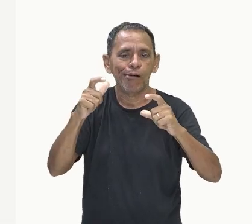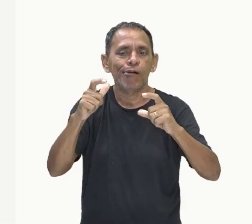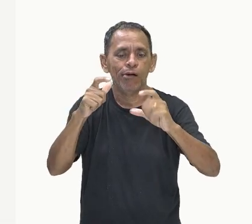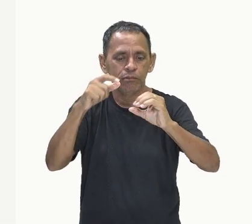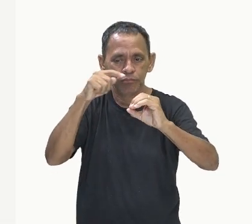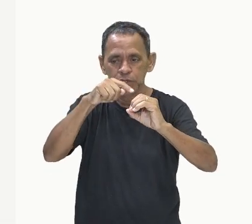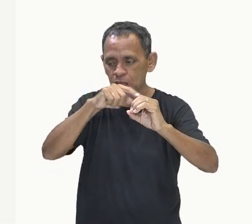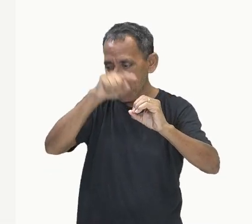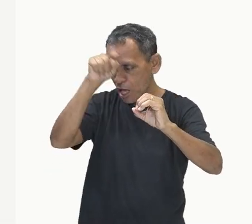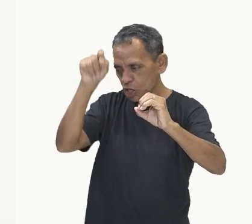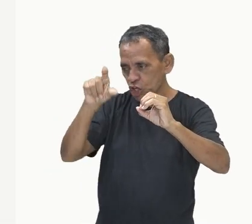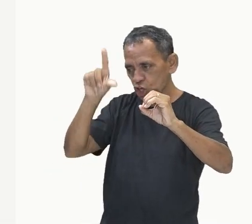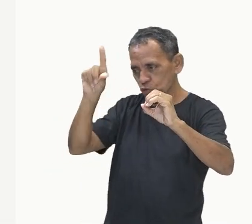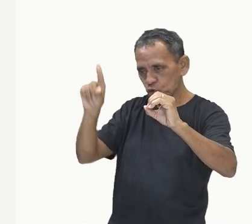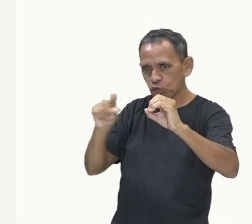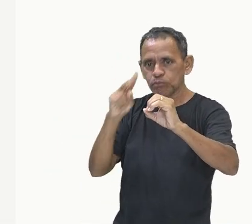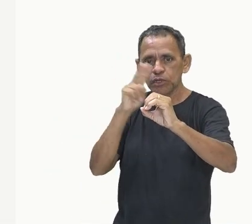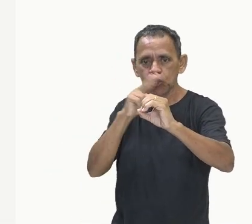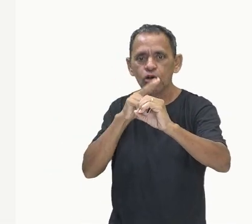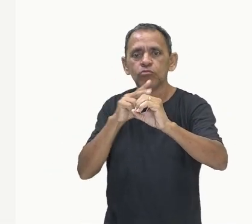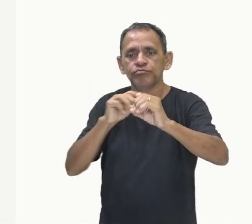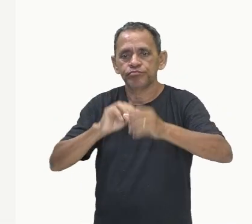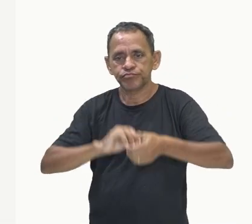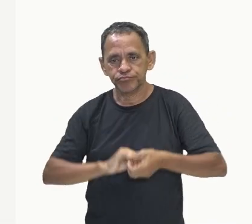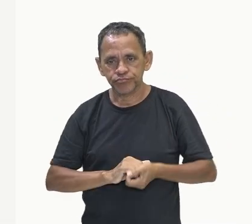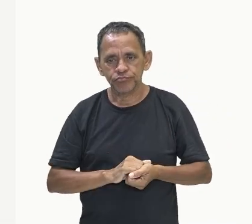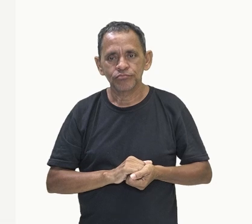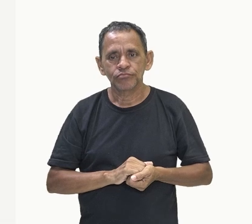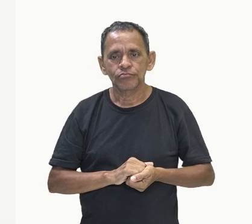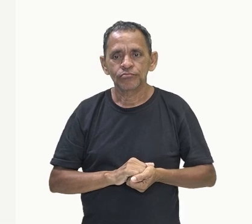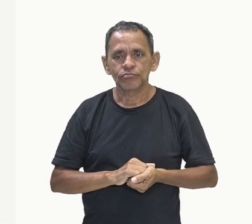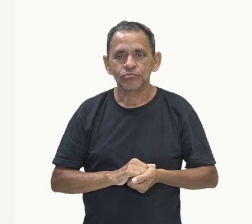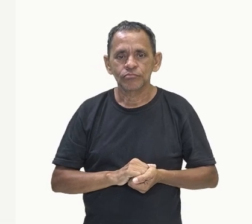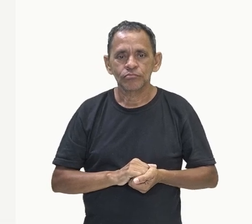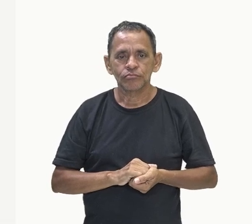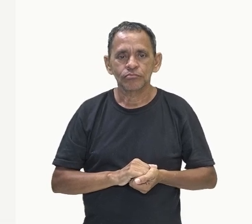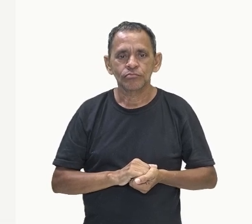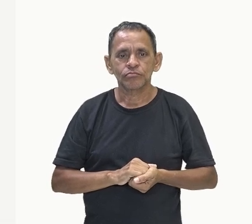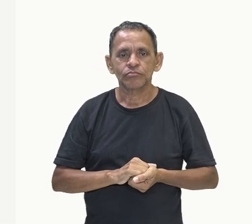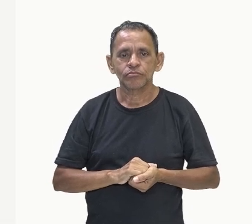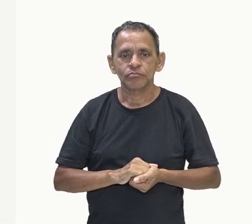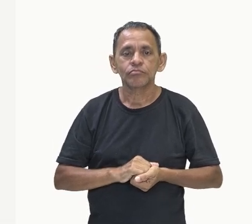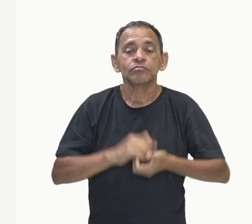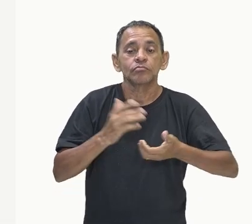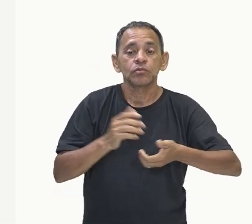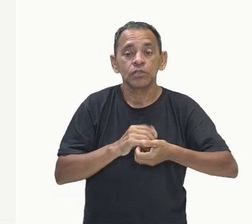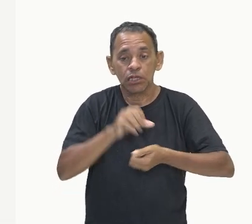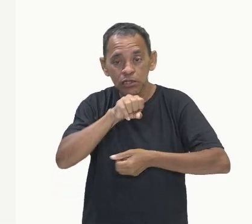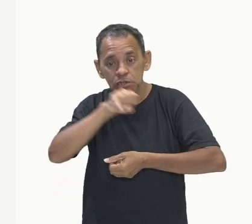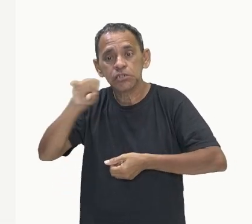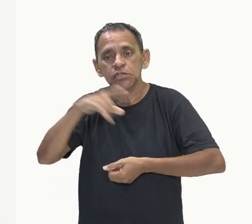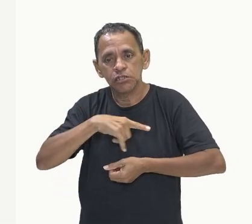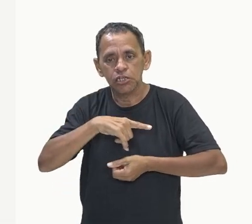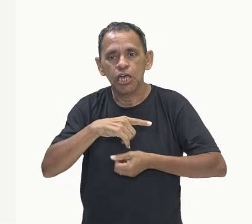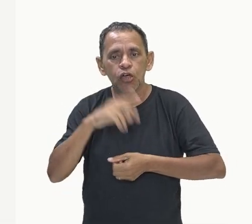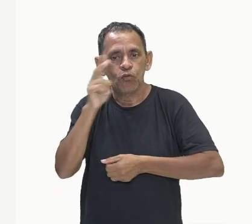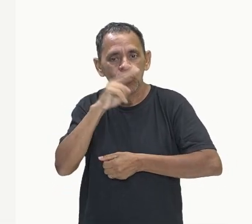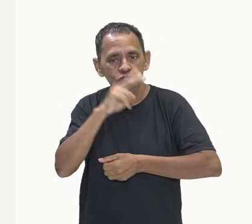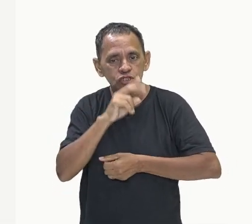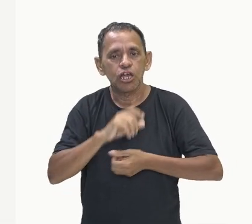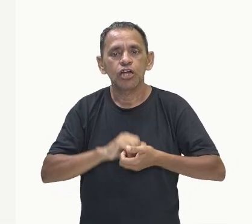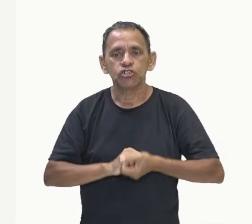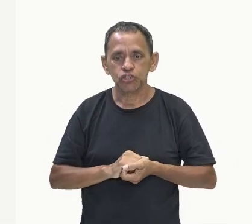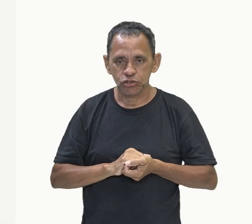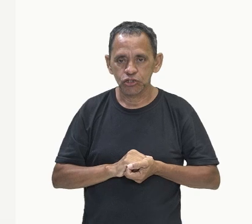se o planeta tem maior velocidade no periélio, é porque ele tem maior energia cinética no periélio. E ele tem